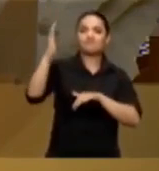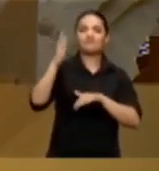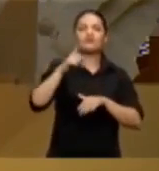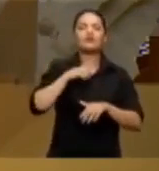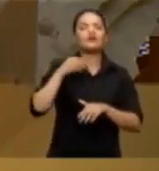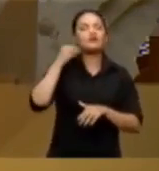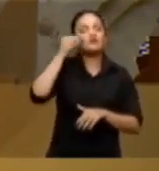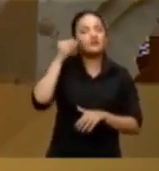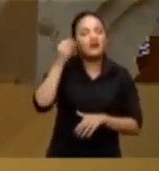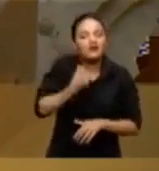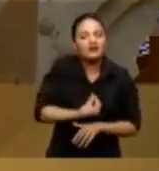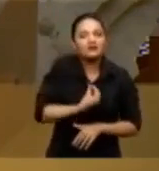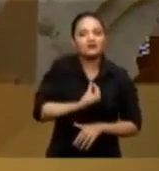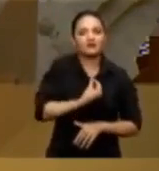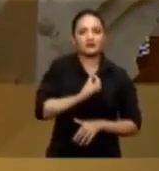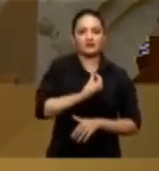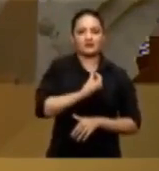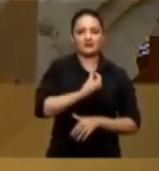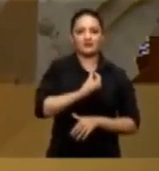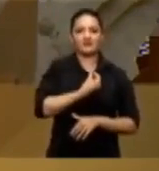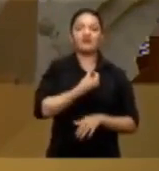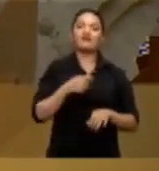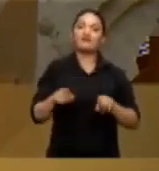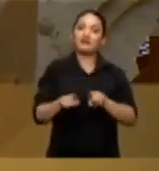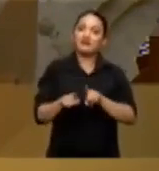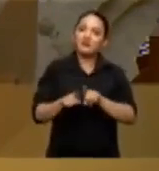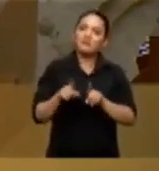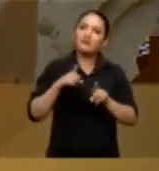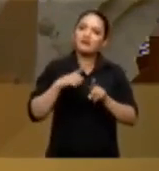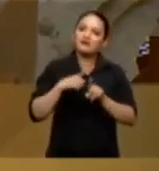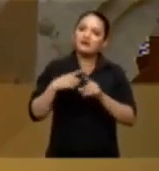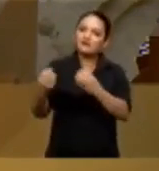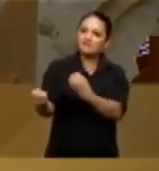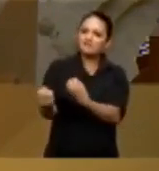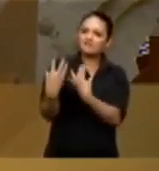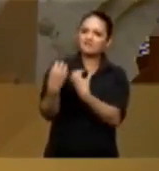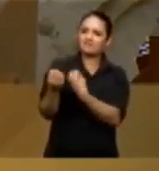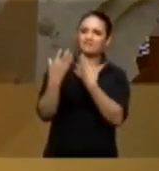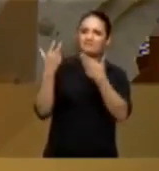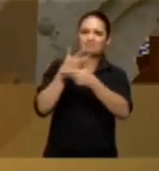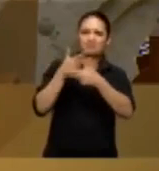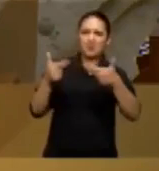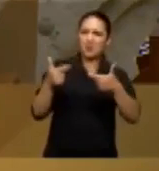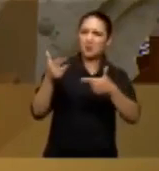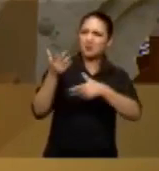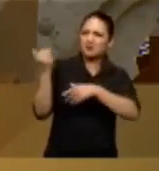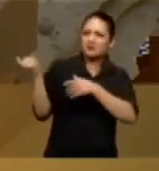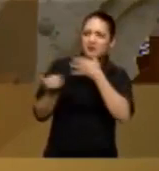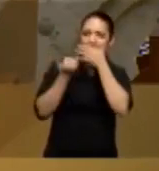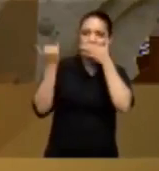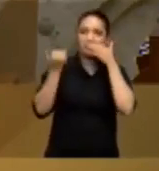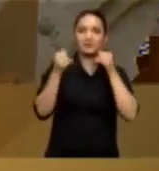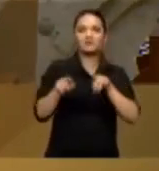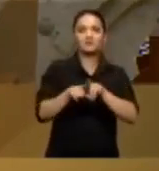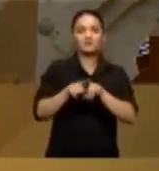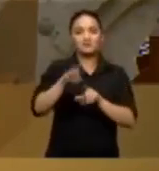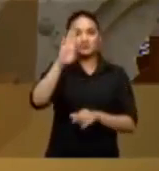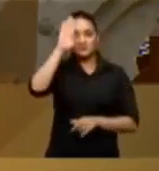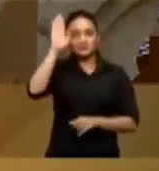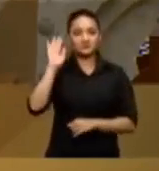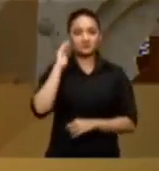vida e nos lega e nos tem legado lições preciosas, acima de tudo de